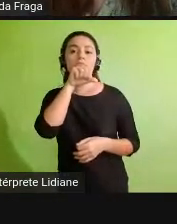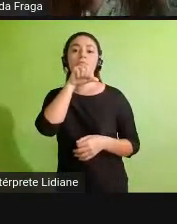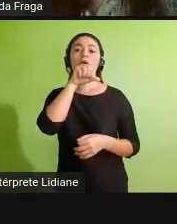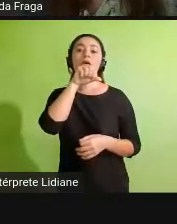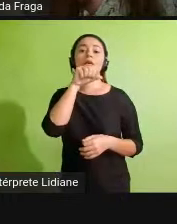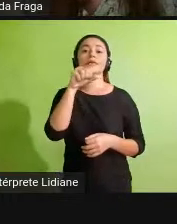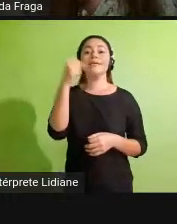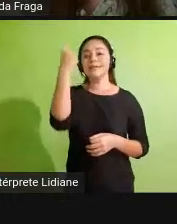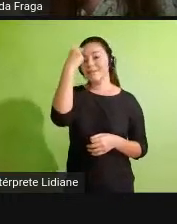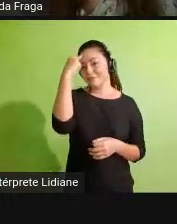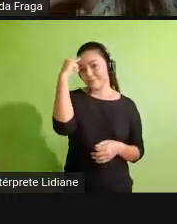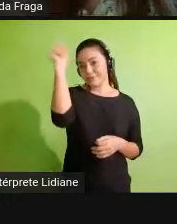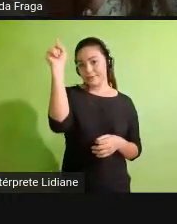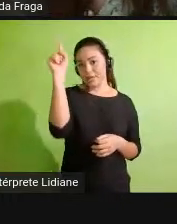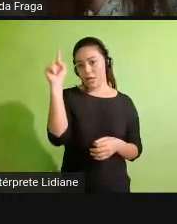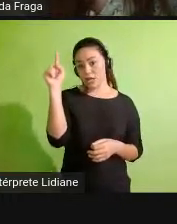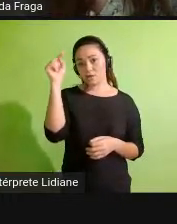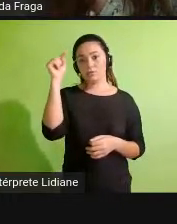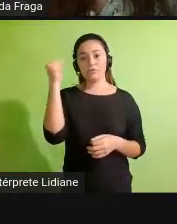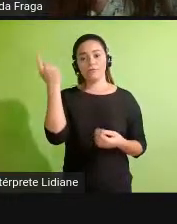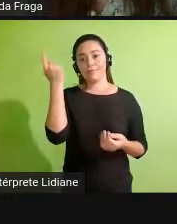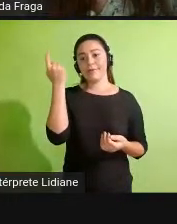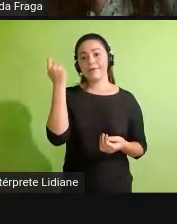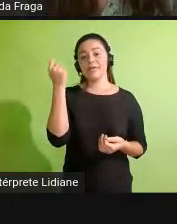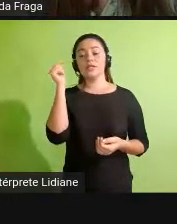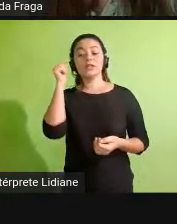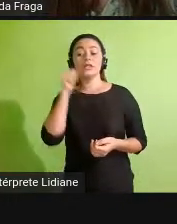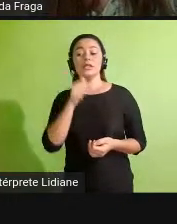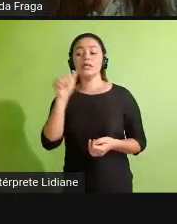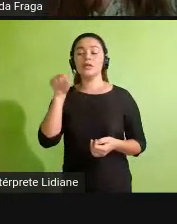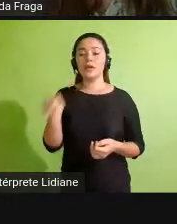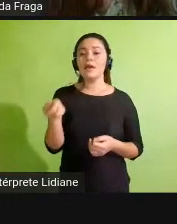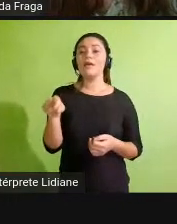diminuídas. Então, mais uma vez, eu tenho uma construção de estereótipos aqui.